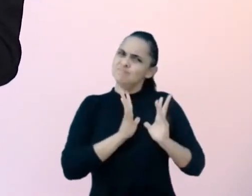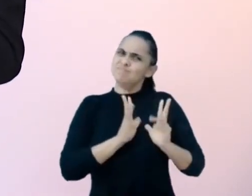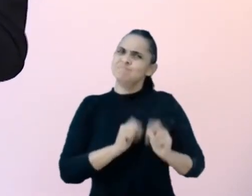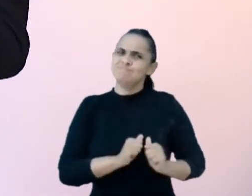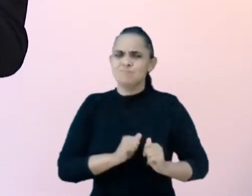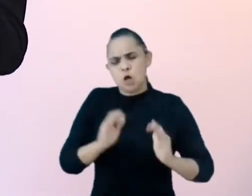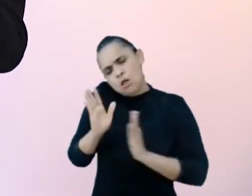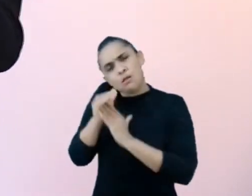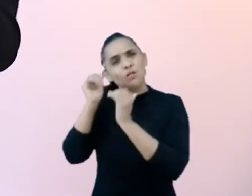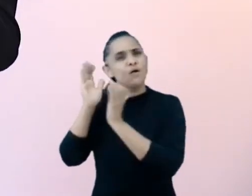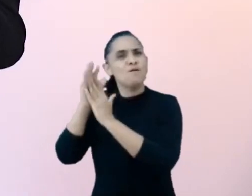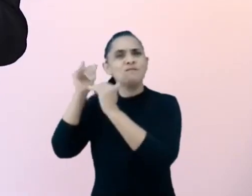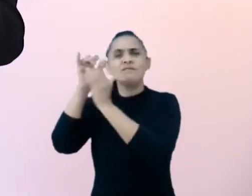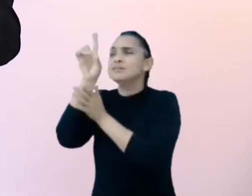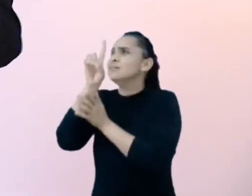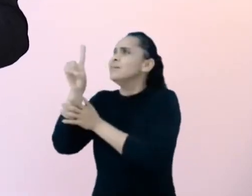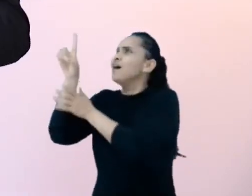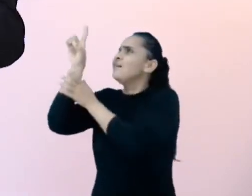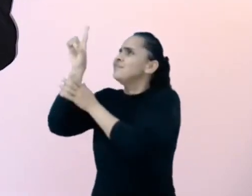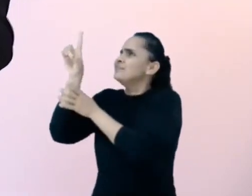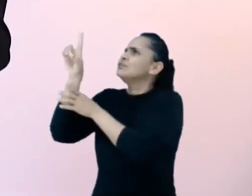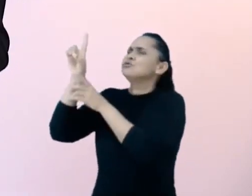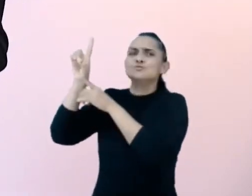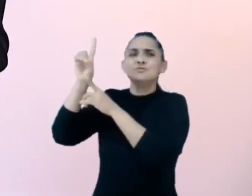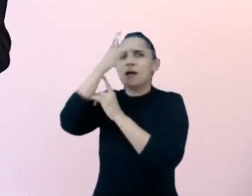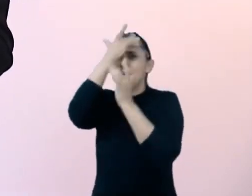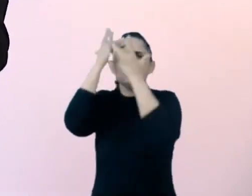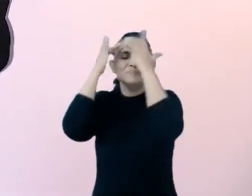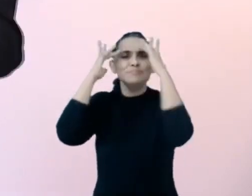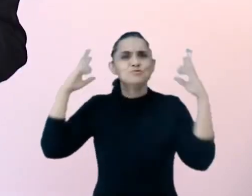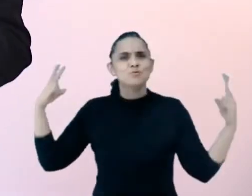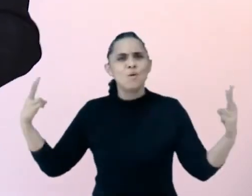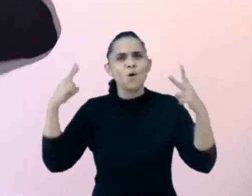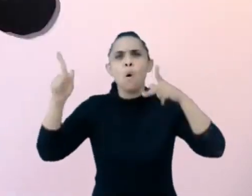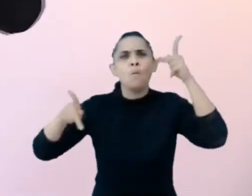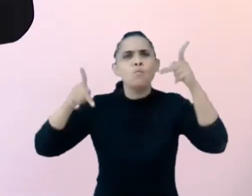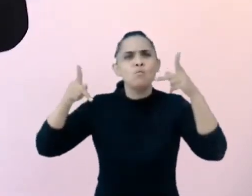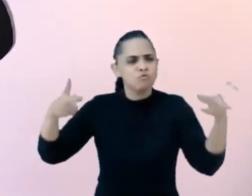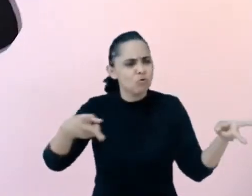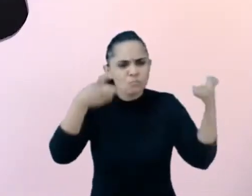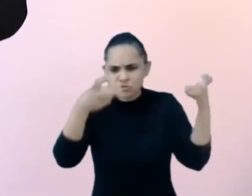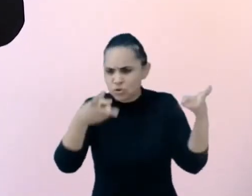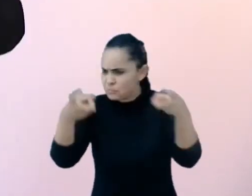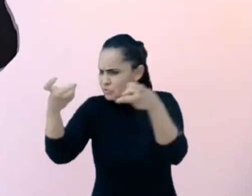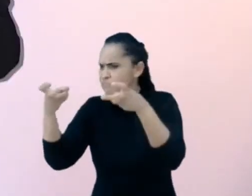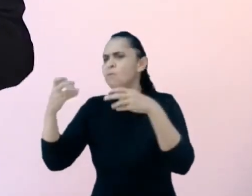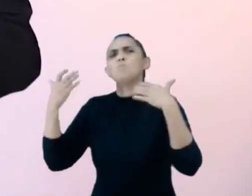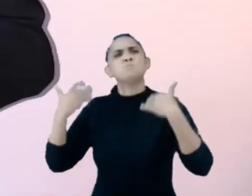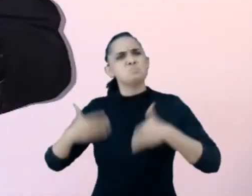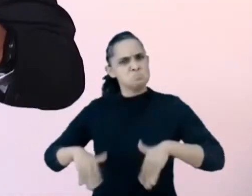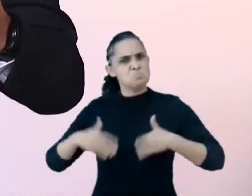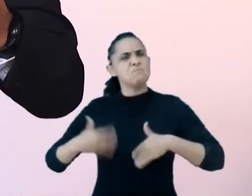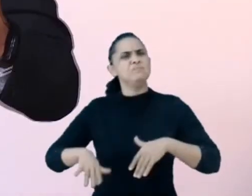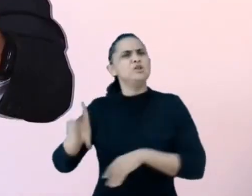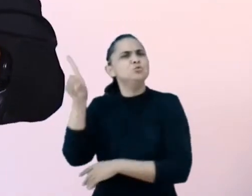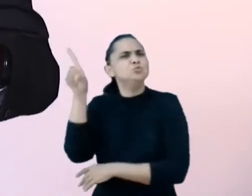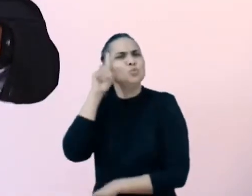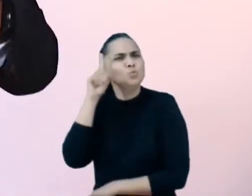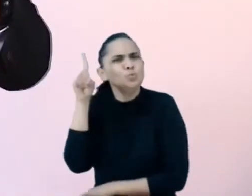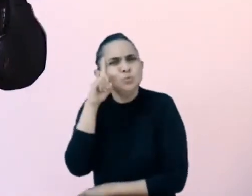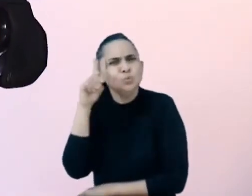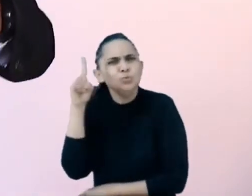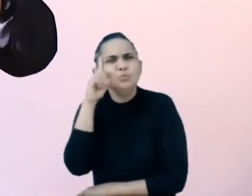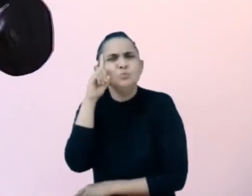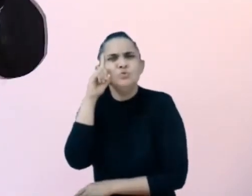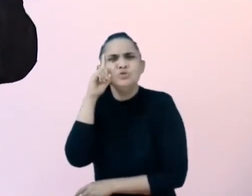Deus, e caindo na graça de todo o povo. Agora, e todos os dias